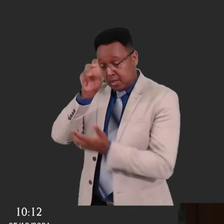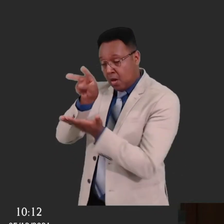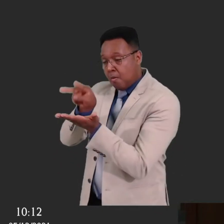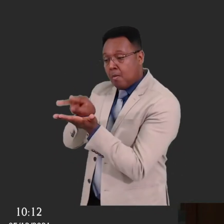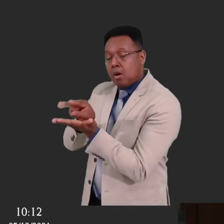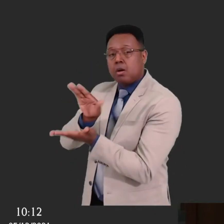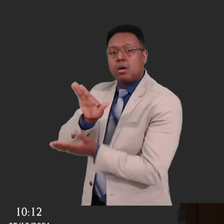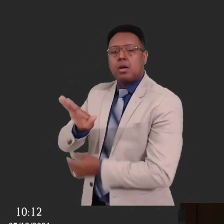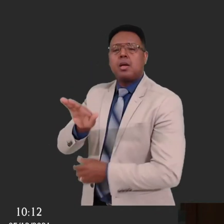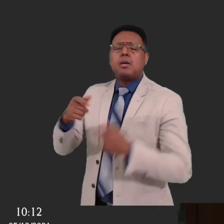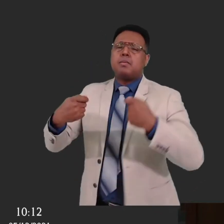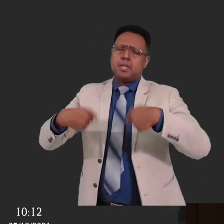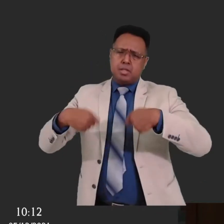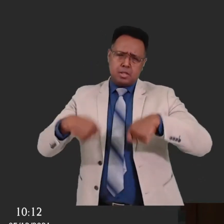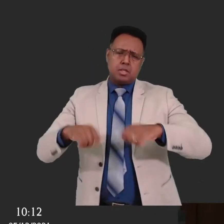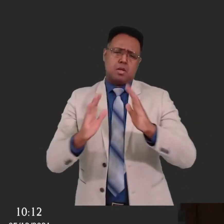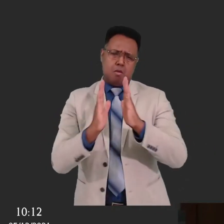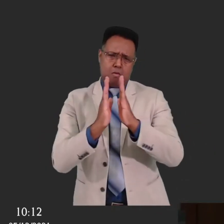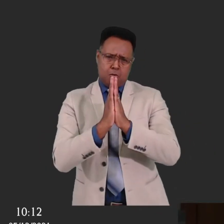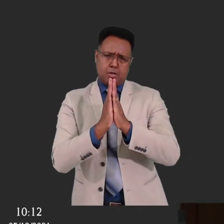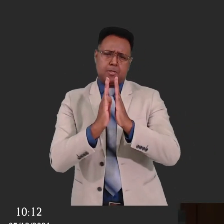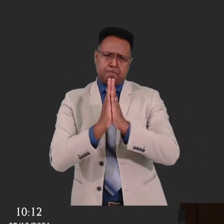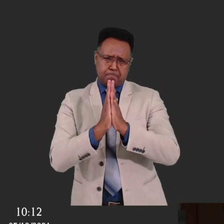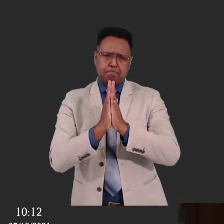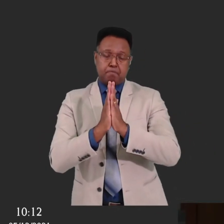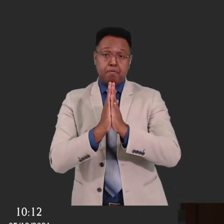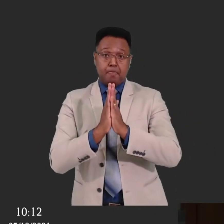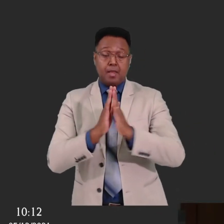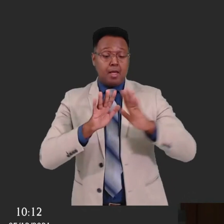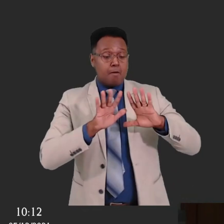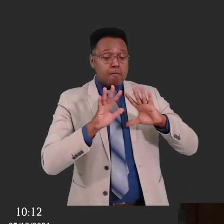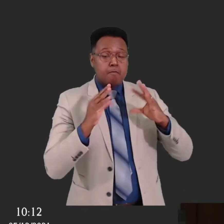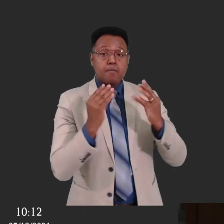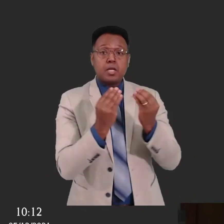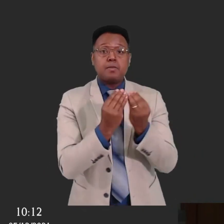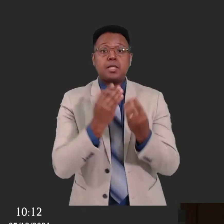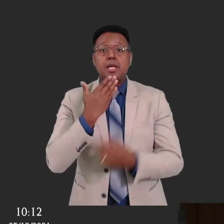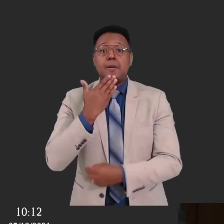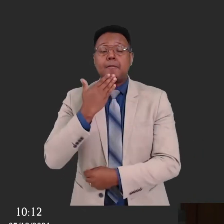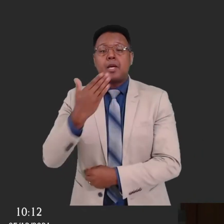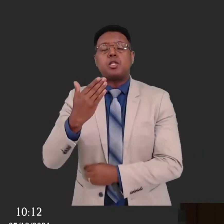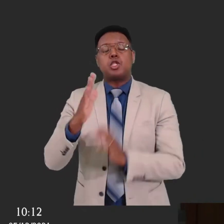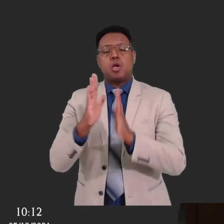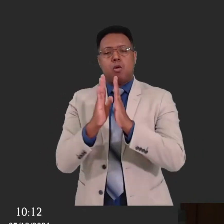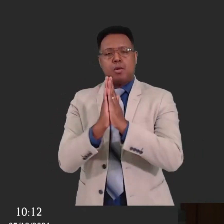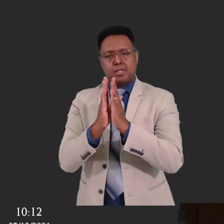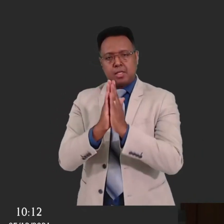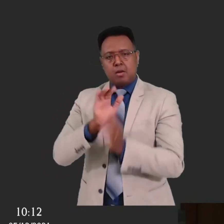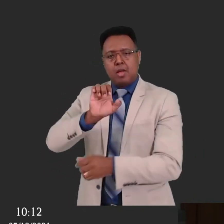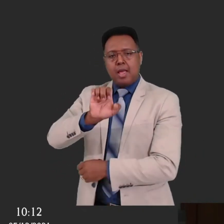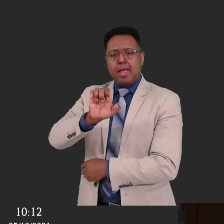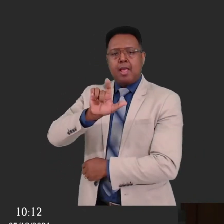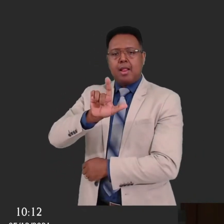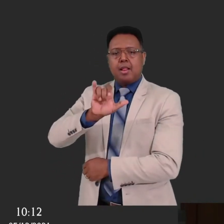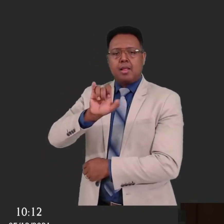orações. A família pede oração pela irmã Elisama de Oliveira Nogueira, do Rio